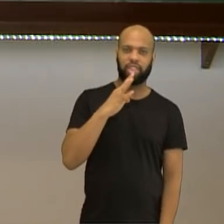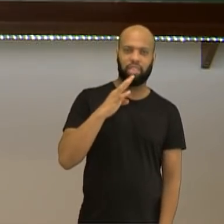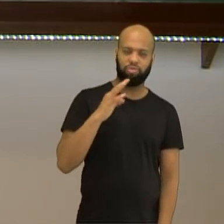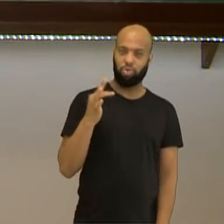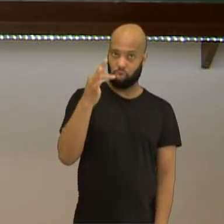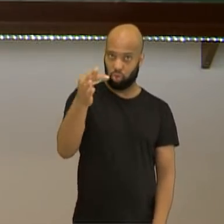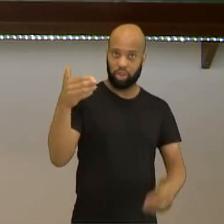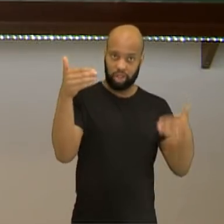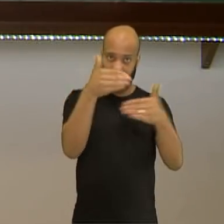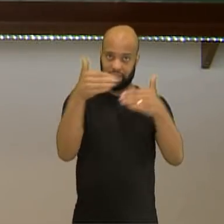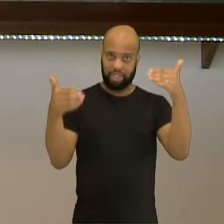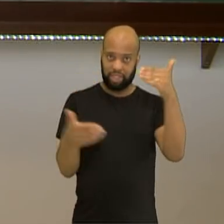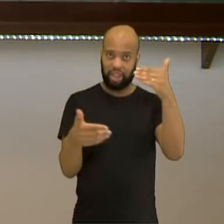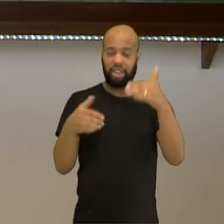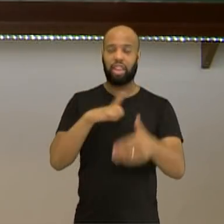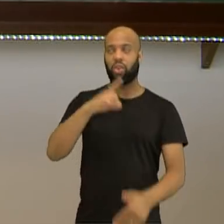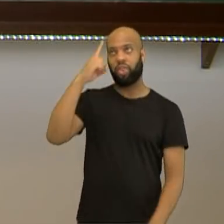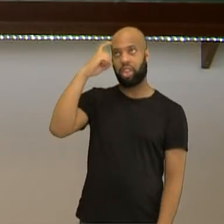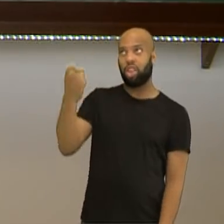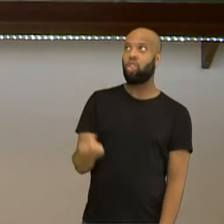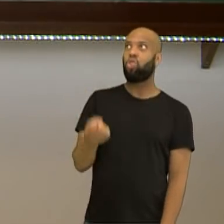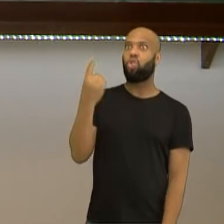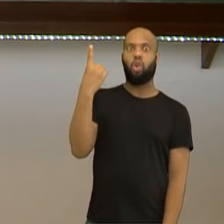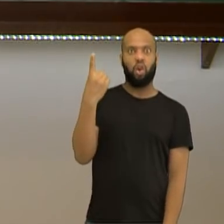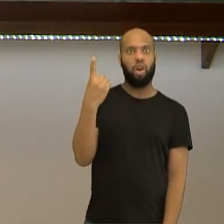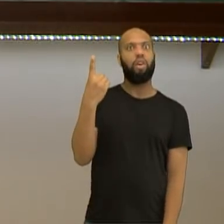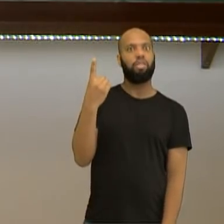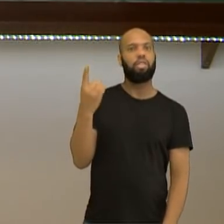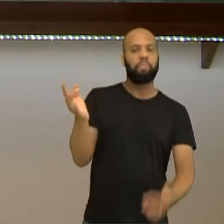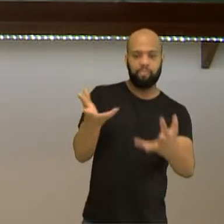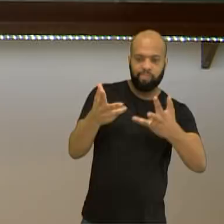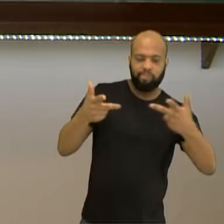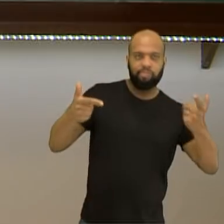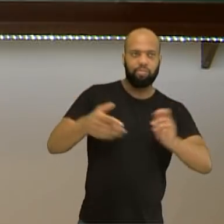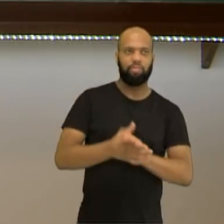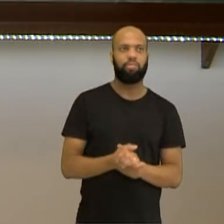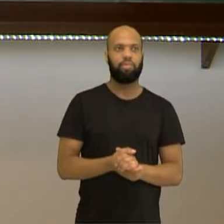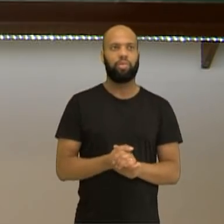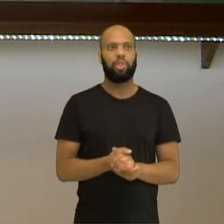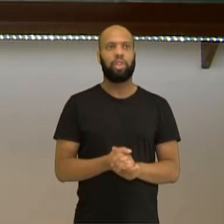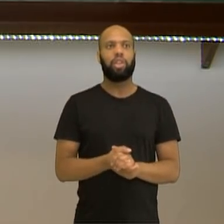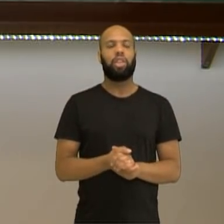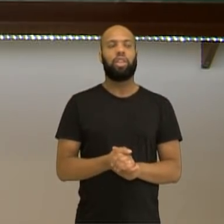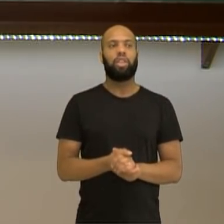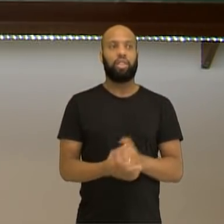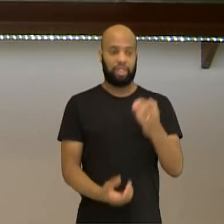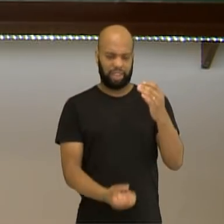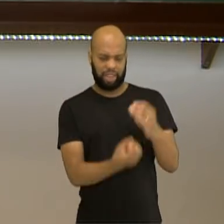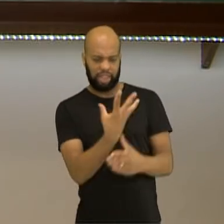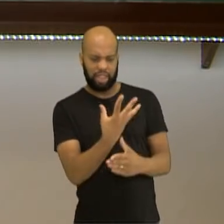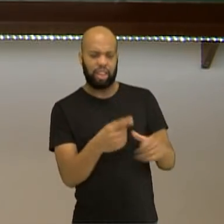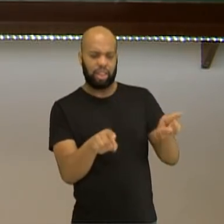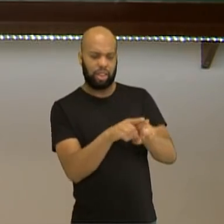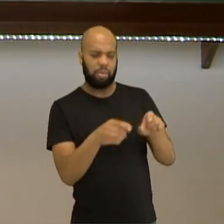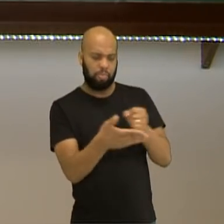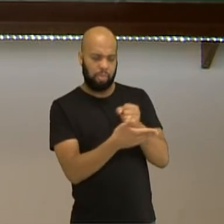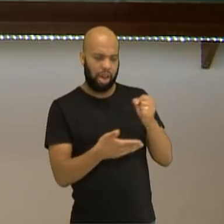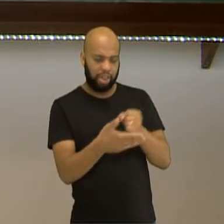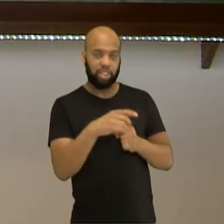Ele teve uma ideia brilhante. Se origina também de brincadeiras com